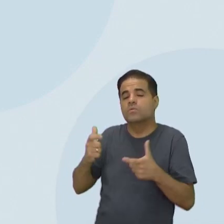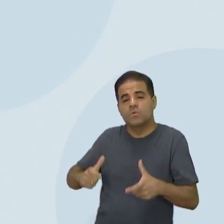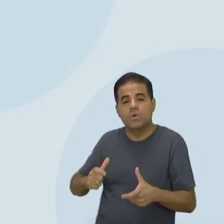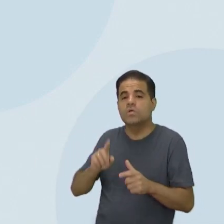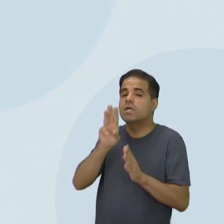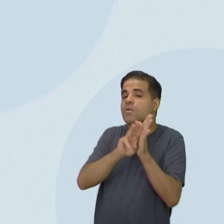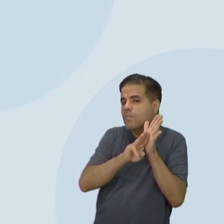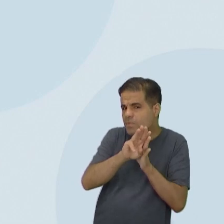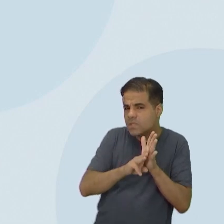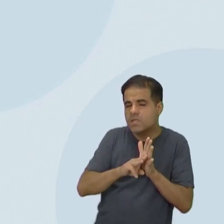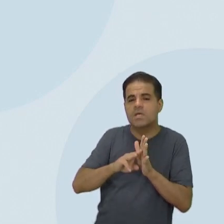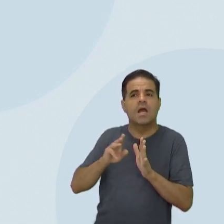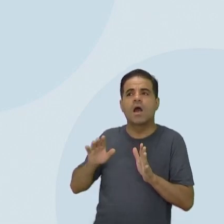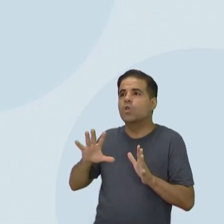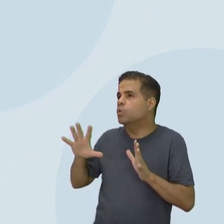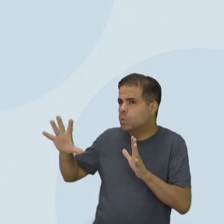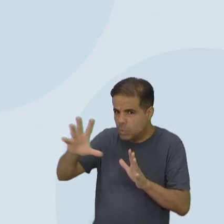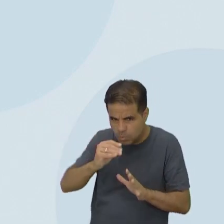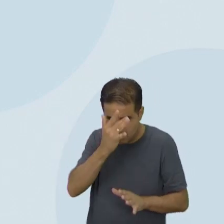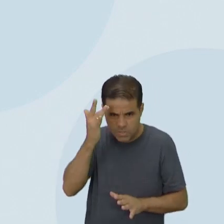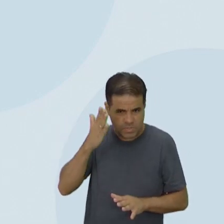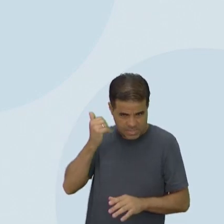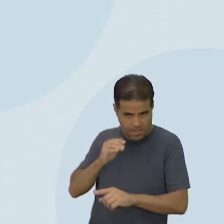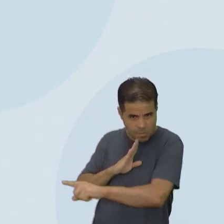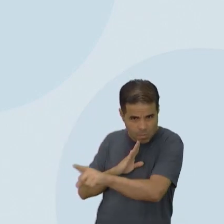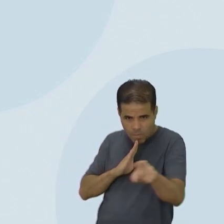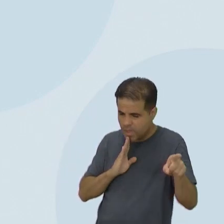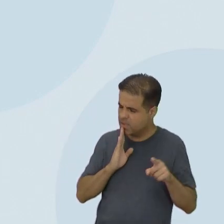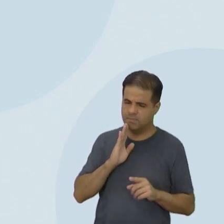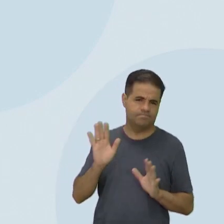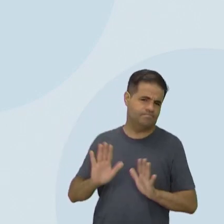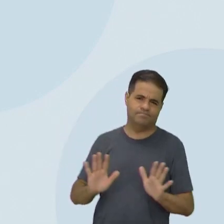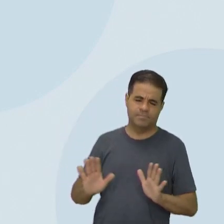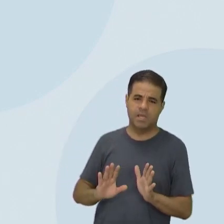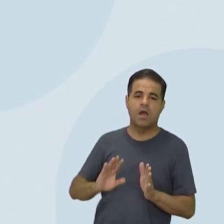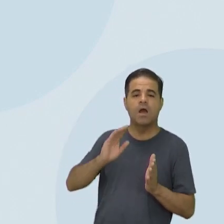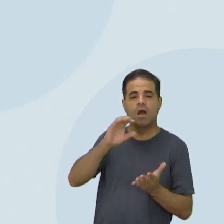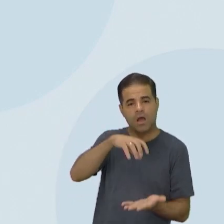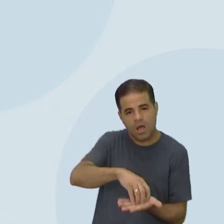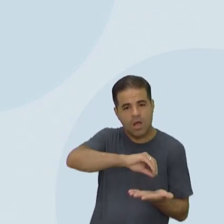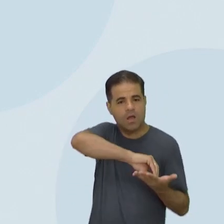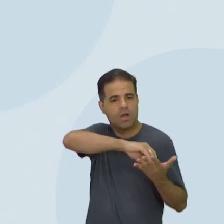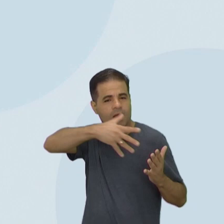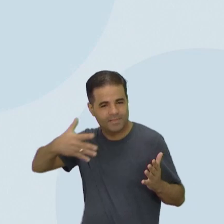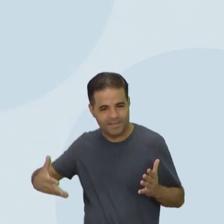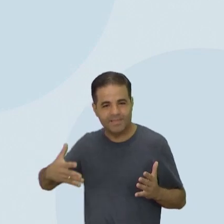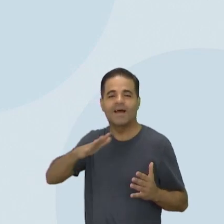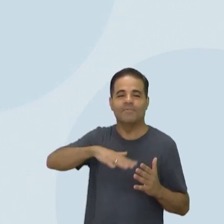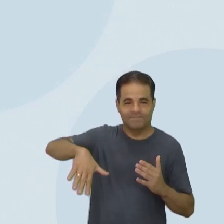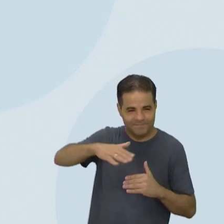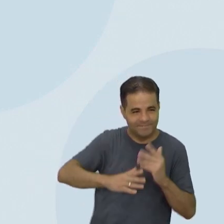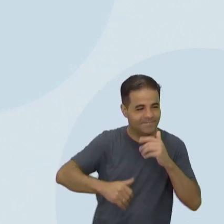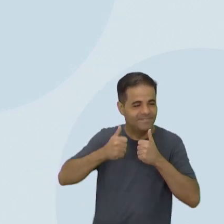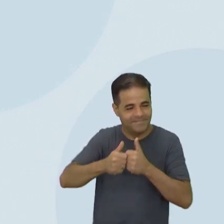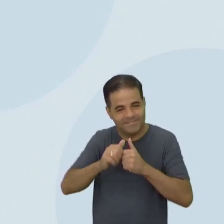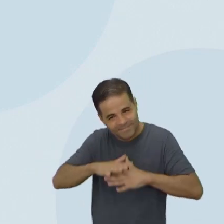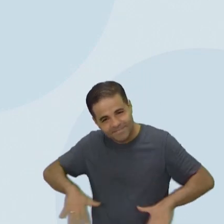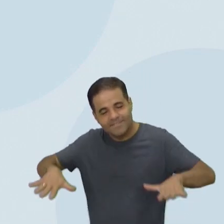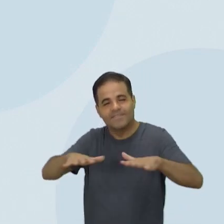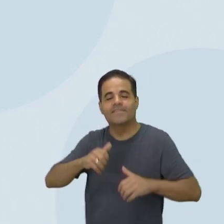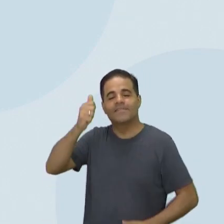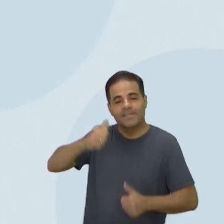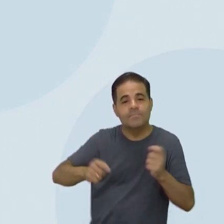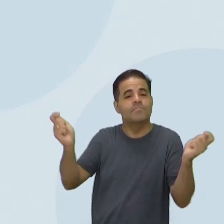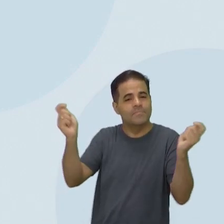uma metodologia assim que todo mundo conhece. Então, a unidade curricular ela traz aí o Saiba Mais para que você